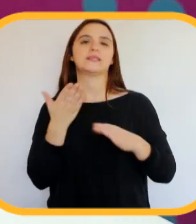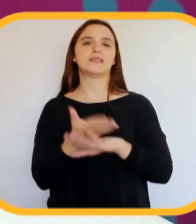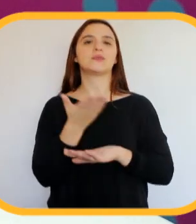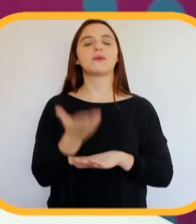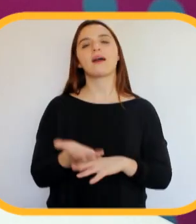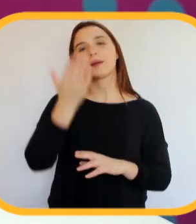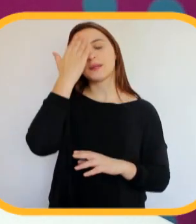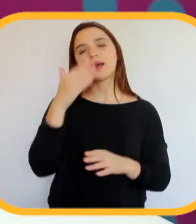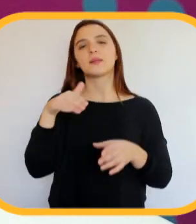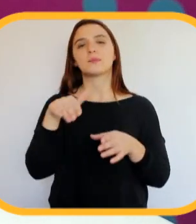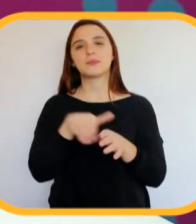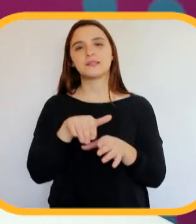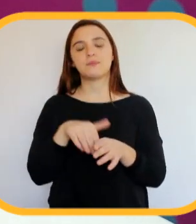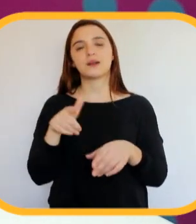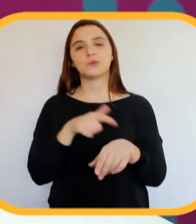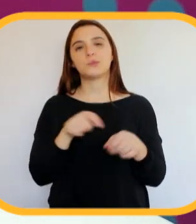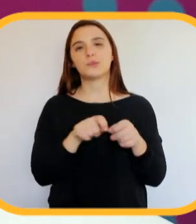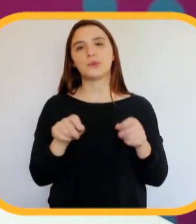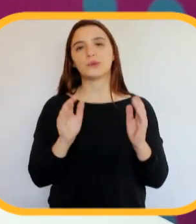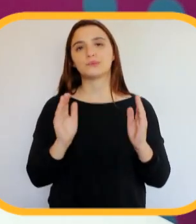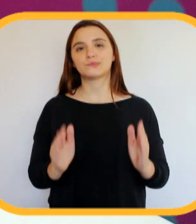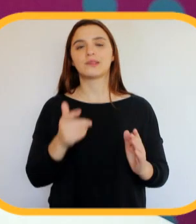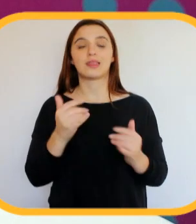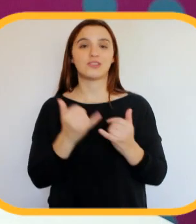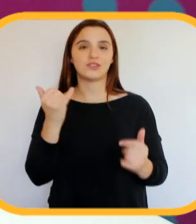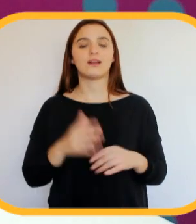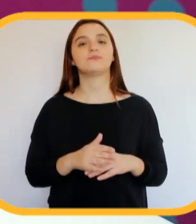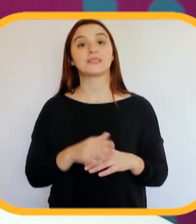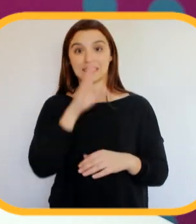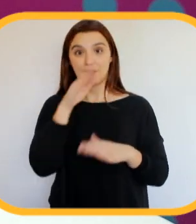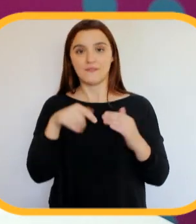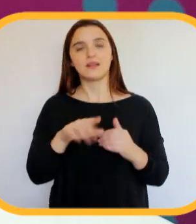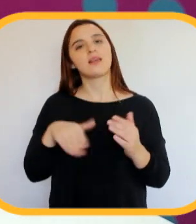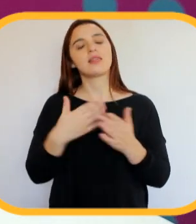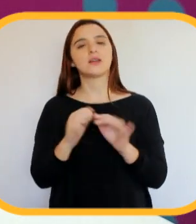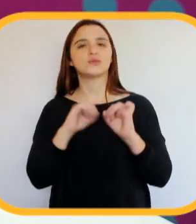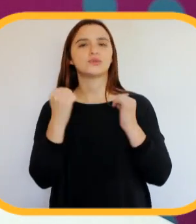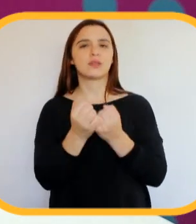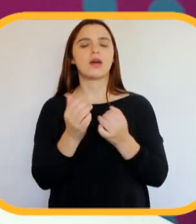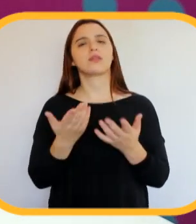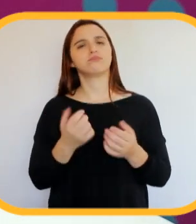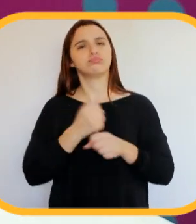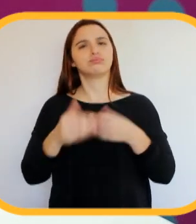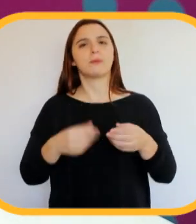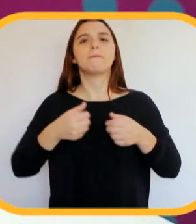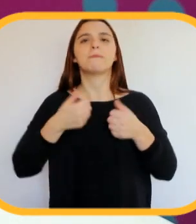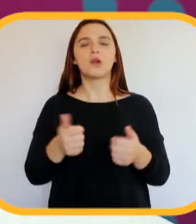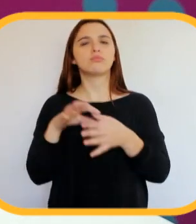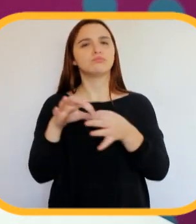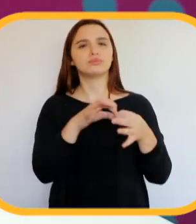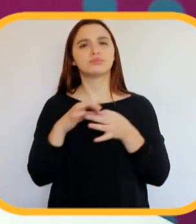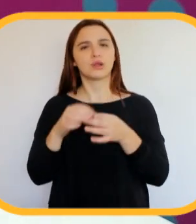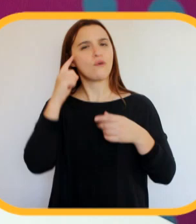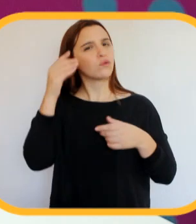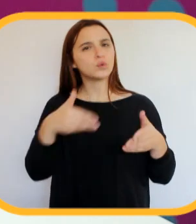tenham acesso e capacidade de participar na era digital. Ao fazê-lo, construímos uma sociedade mais eficiente, colaborativa e orientada para o